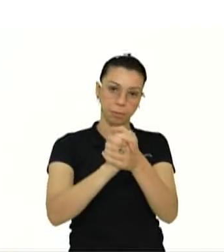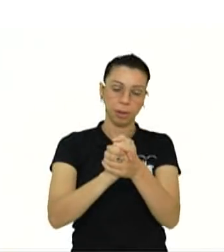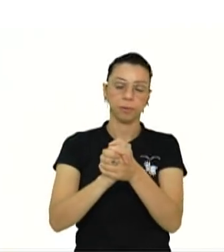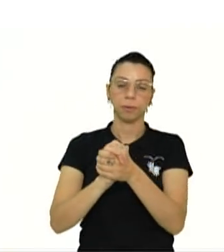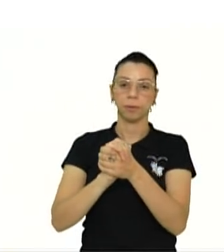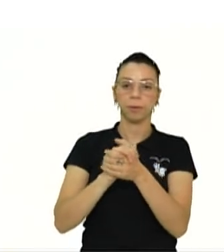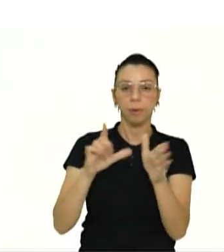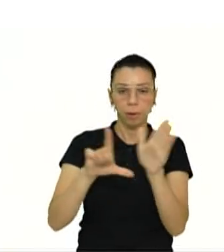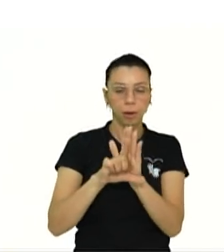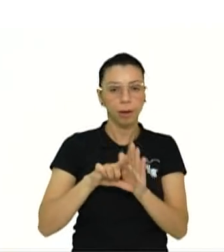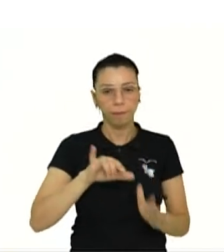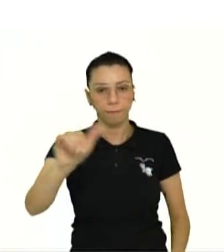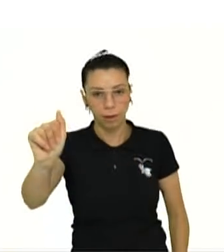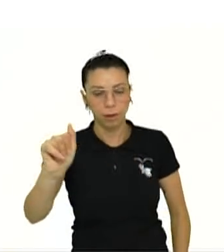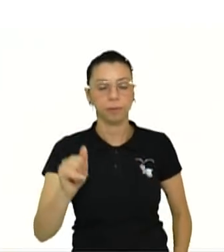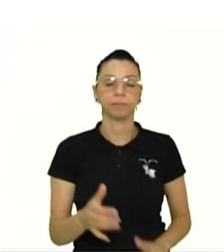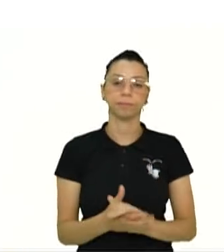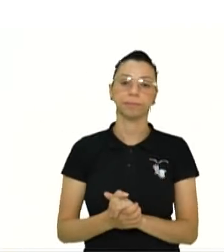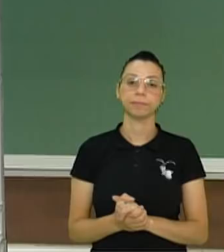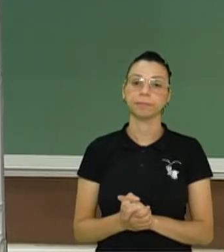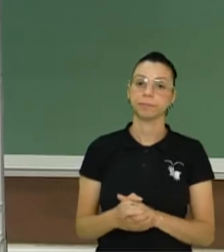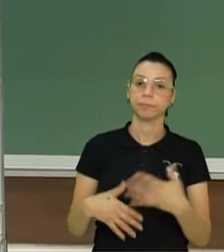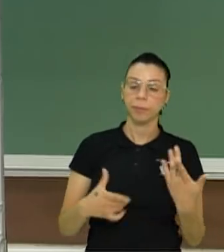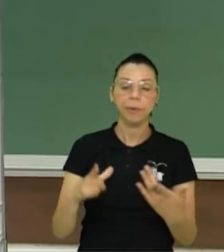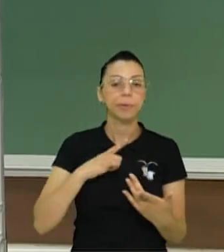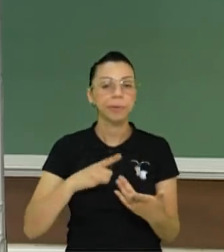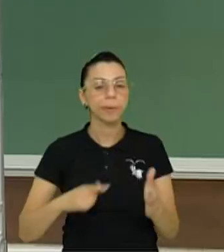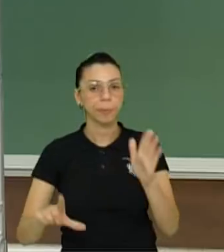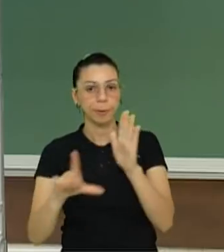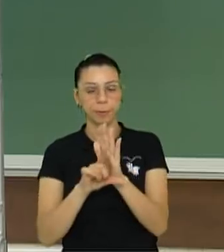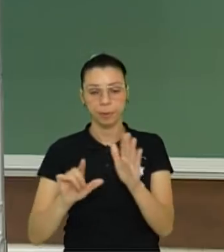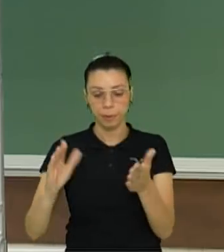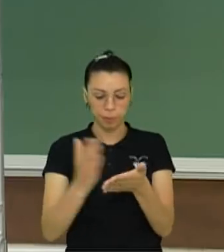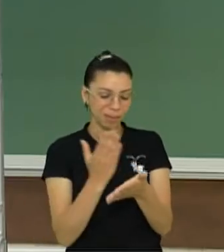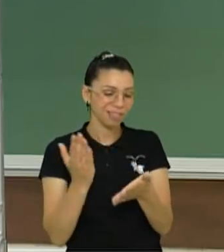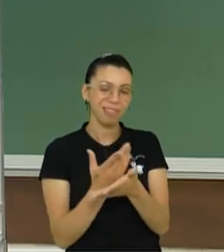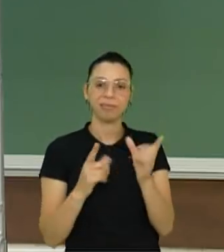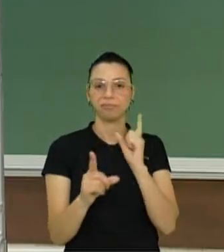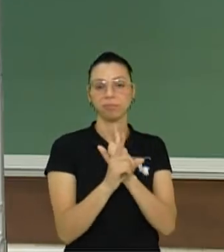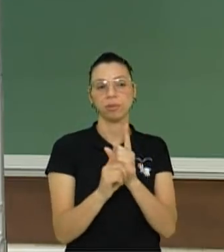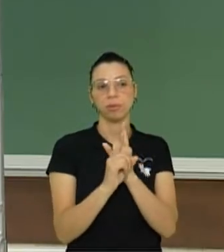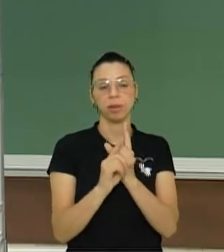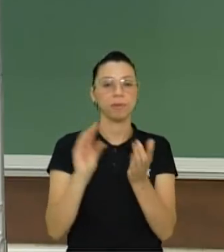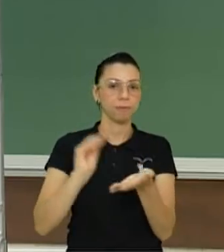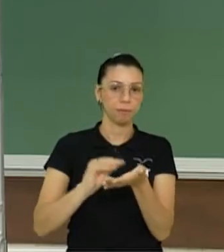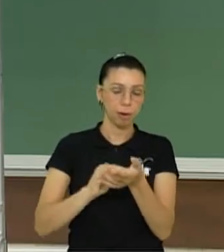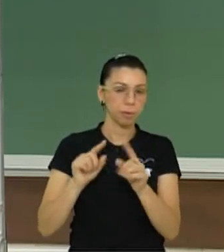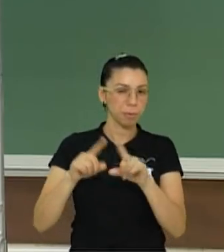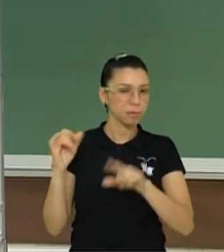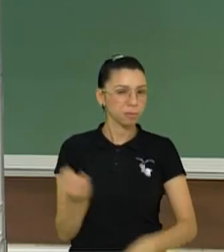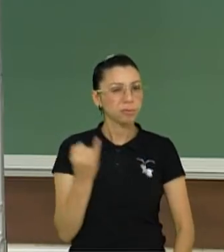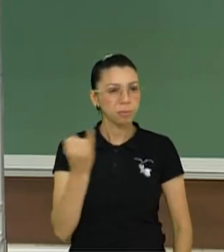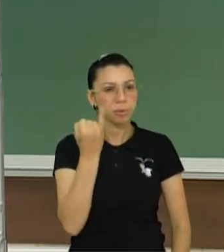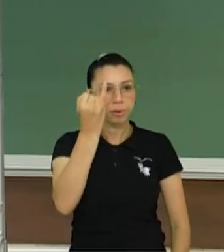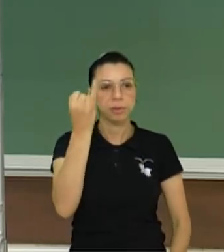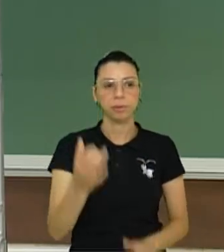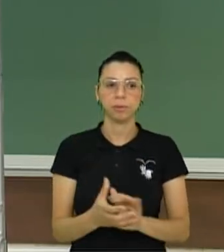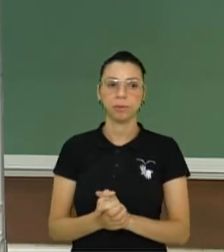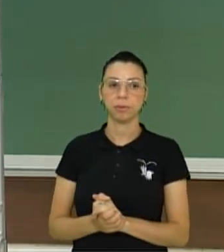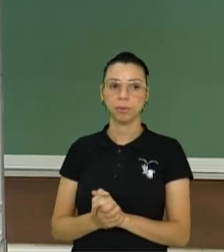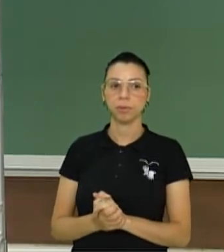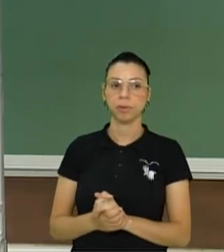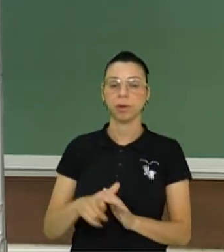367, essa lei até, não sei porquê, em alguns livros não se encontra, mas eu acho tão importante,